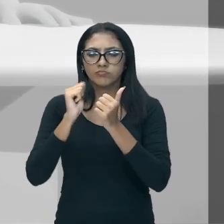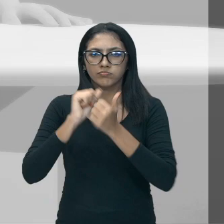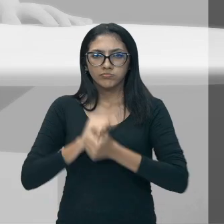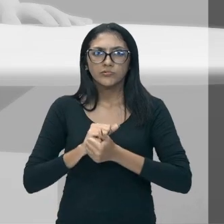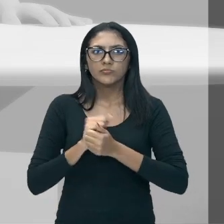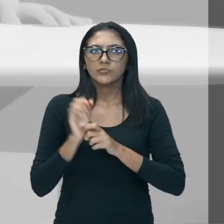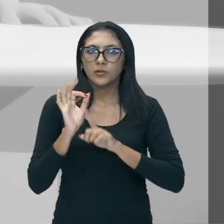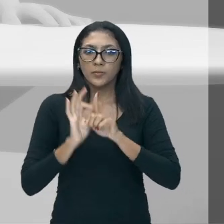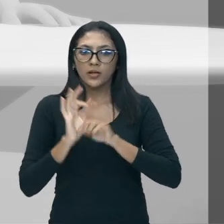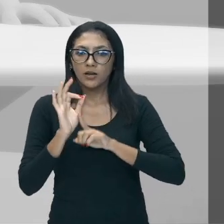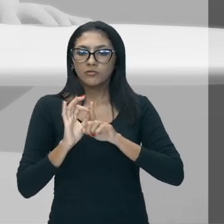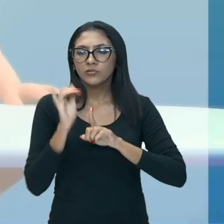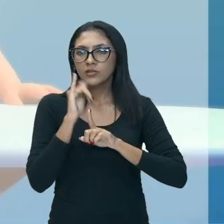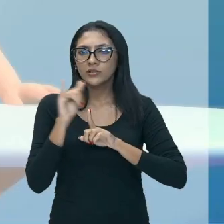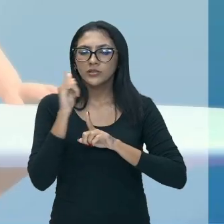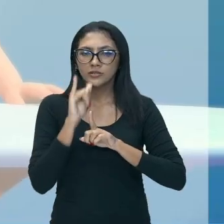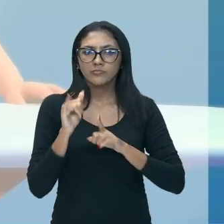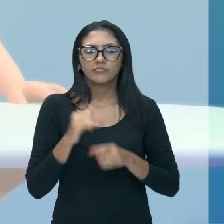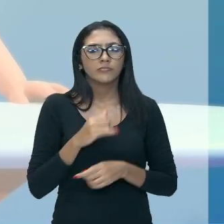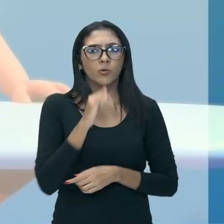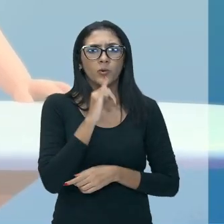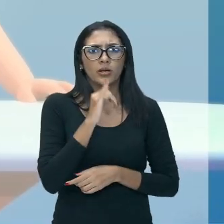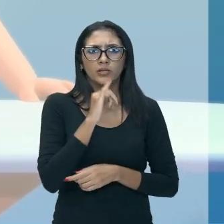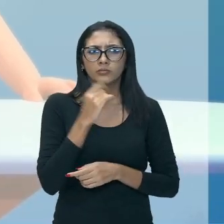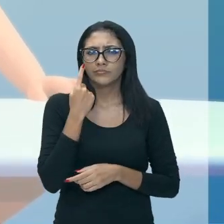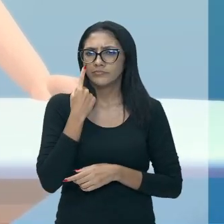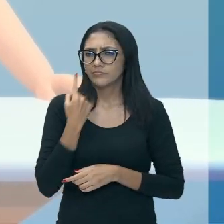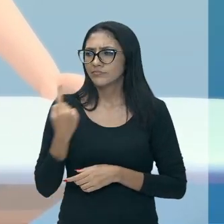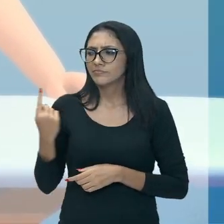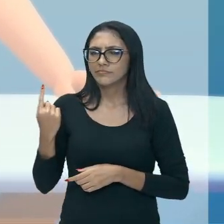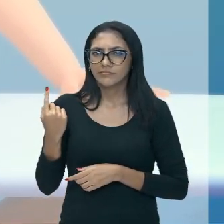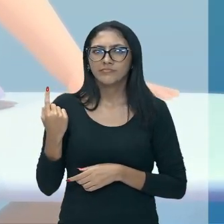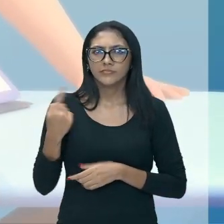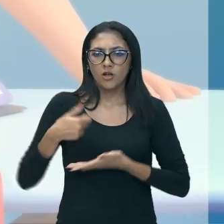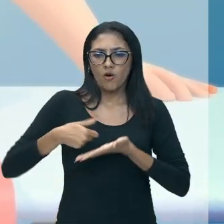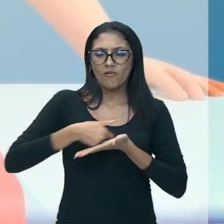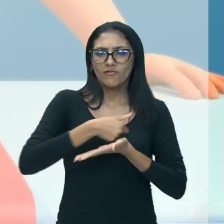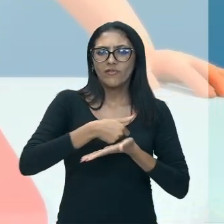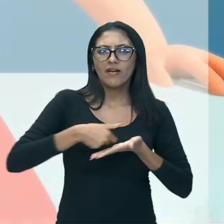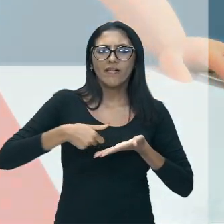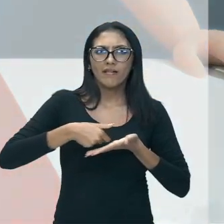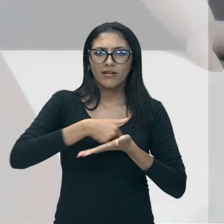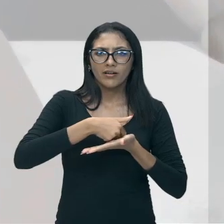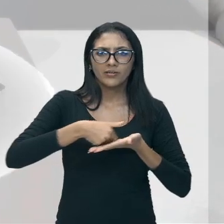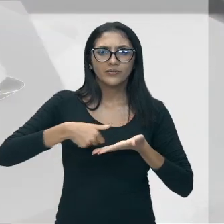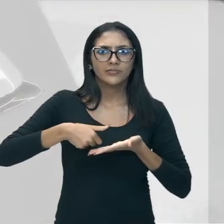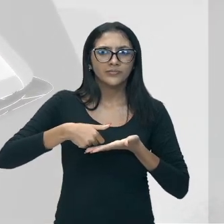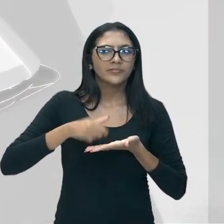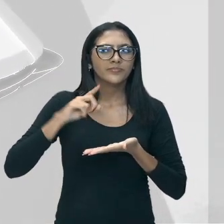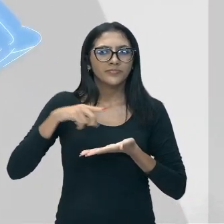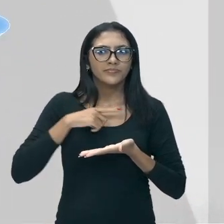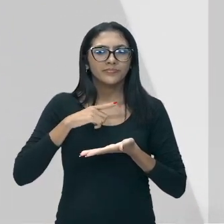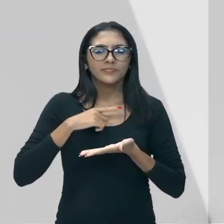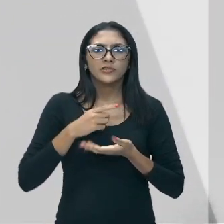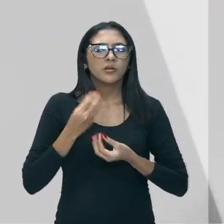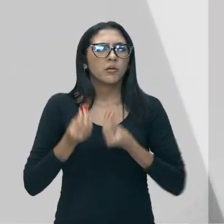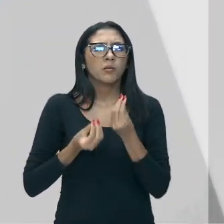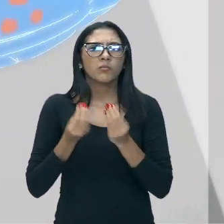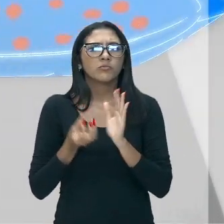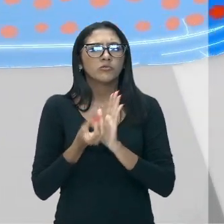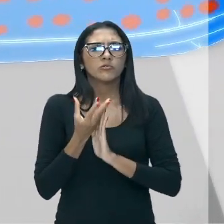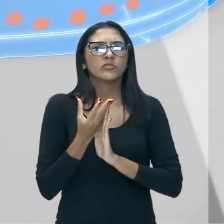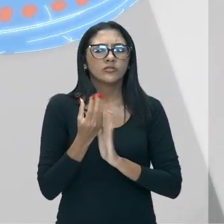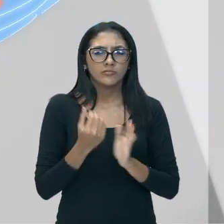temos o exemplo aí do ferro de passar. Percebam que esse aquecimento surge em razão